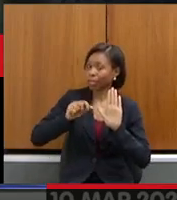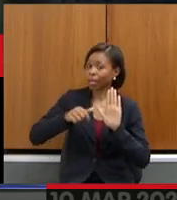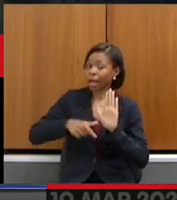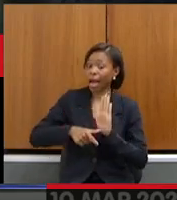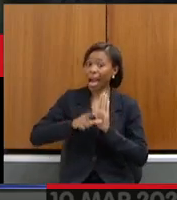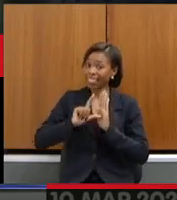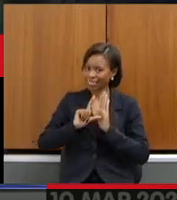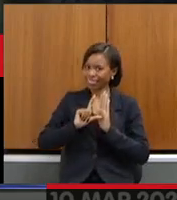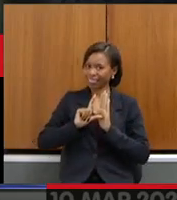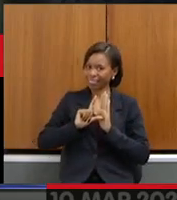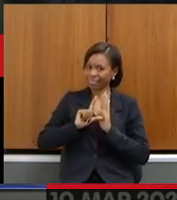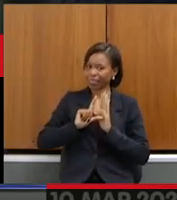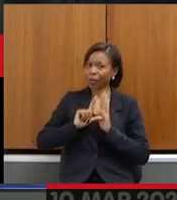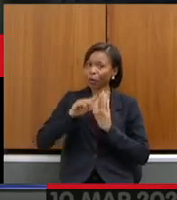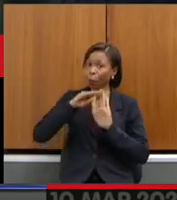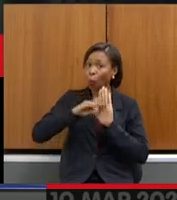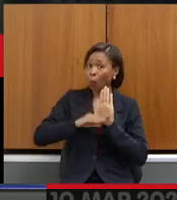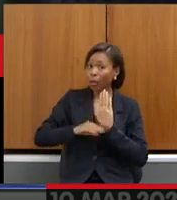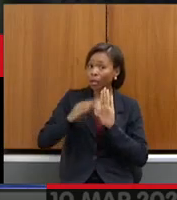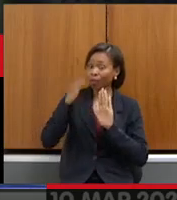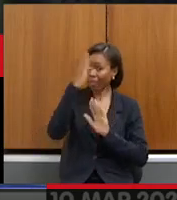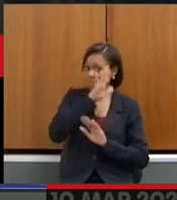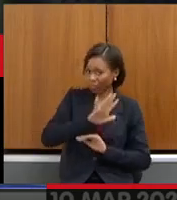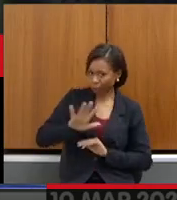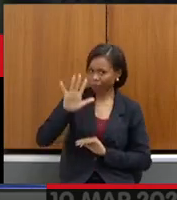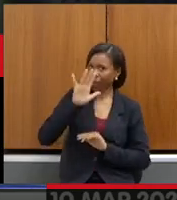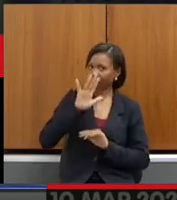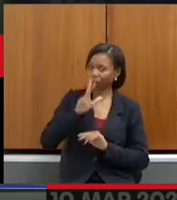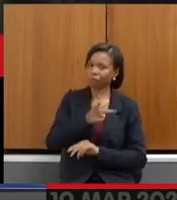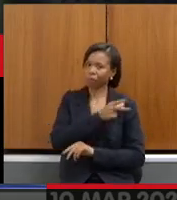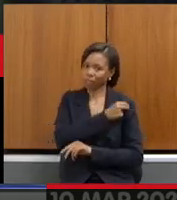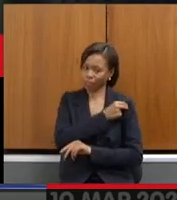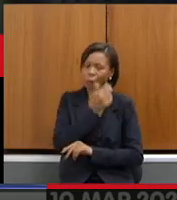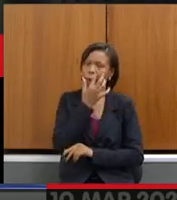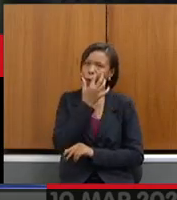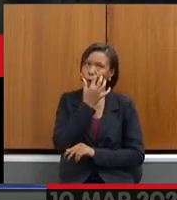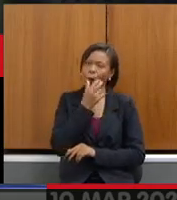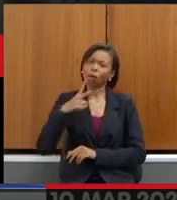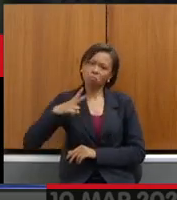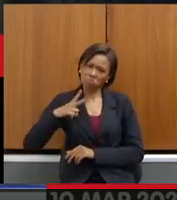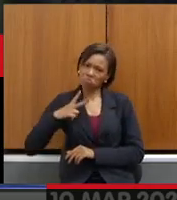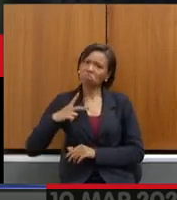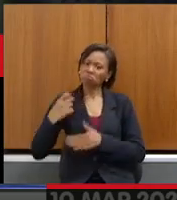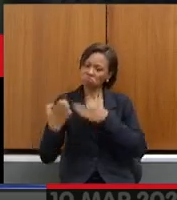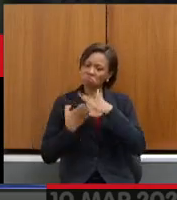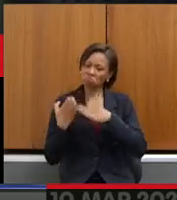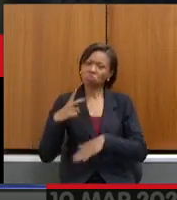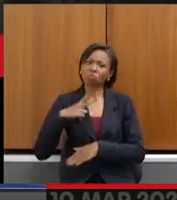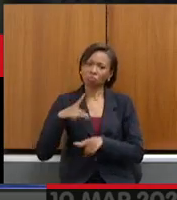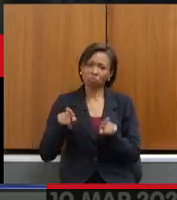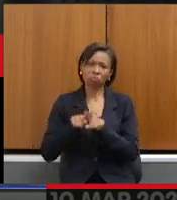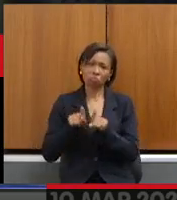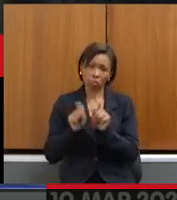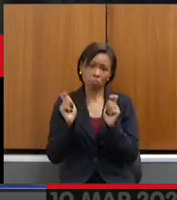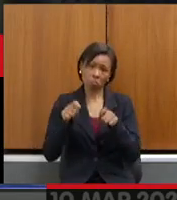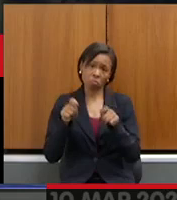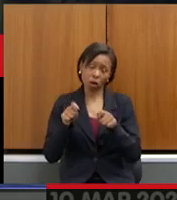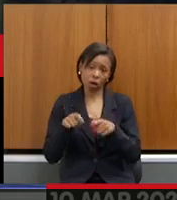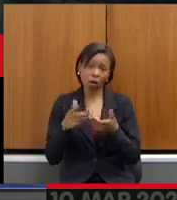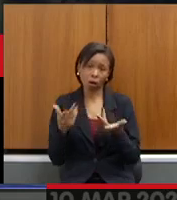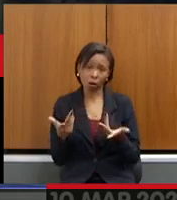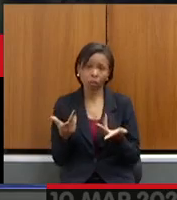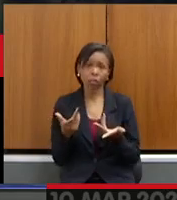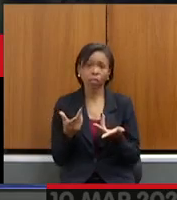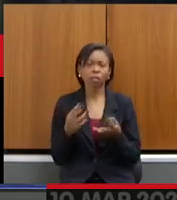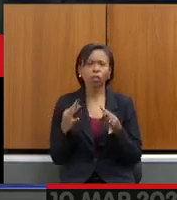imunização é o privado se conseguir pode também a todas as informações que nós temos das